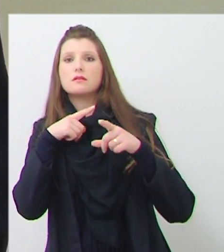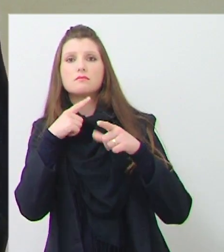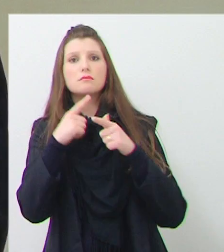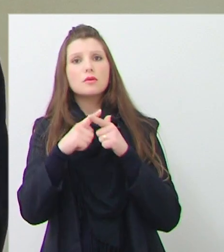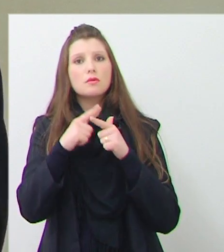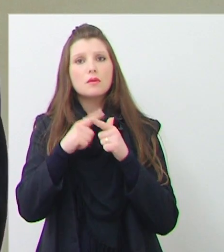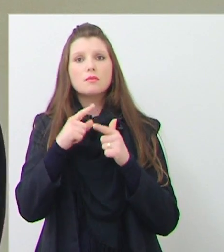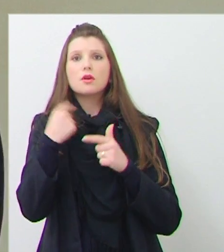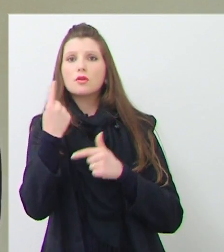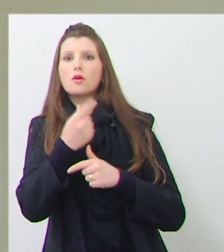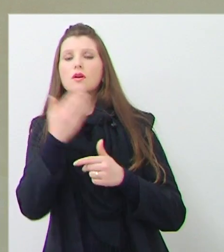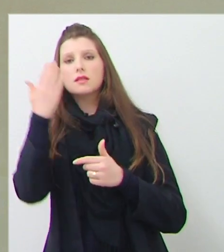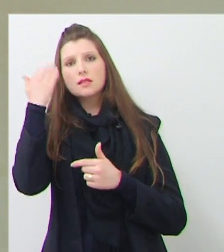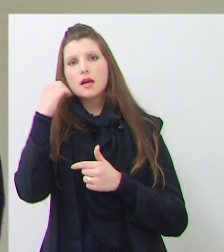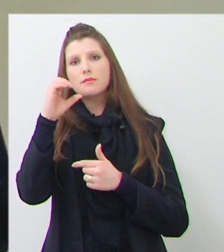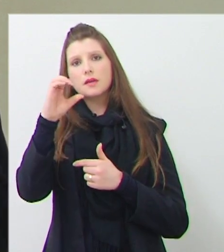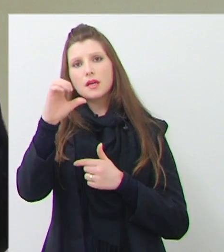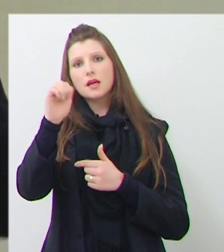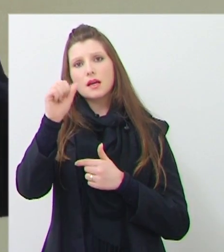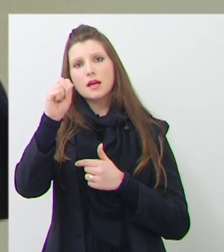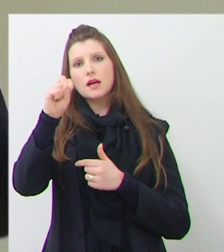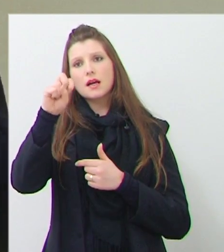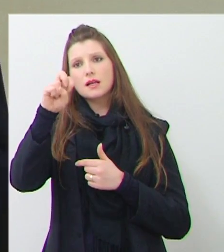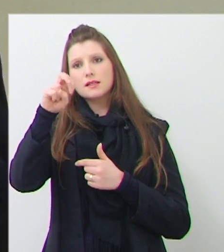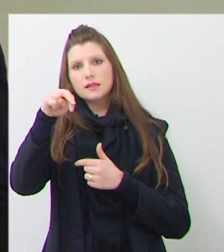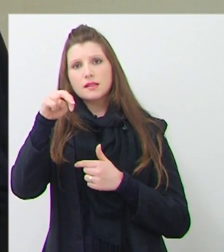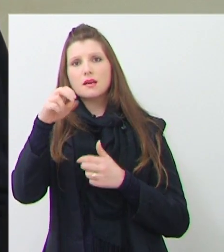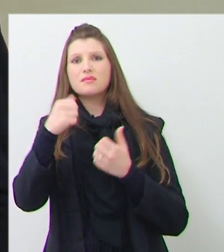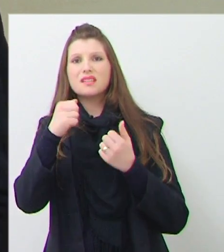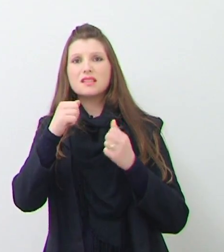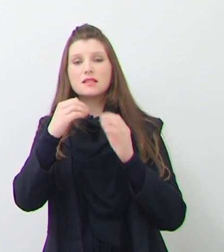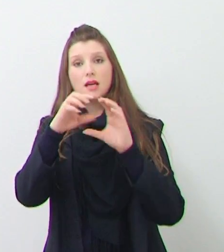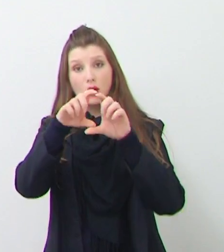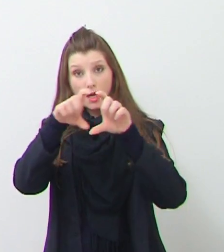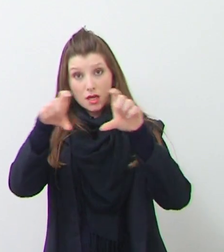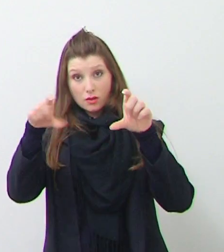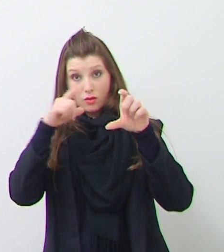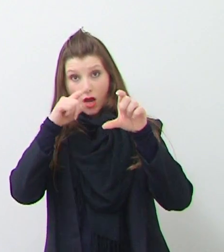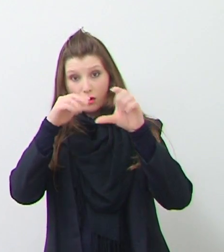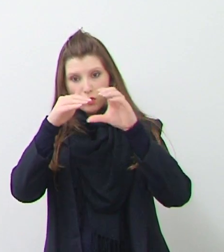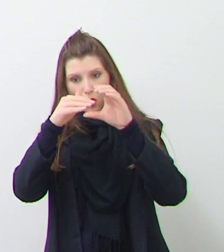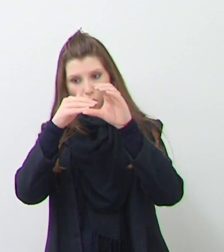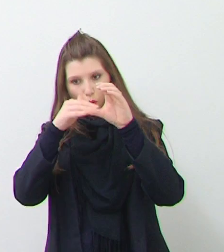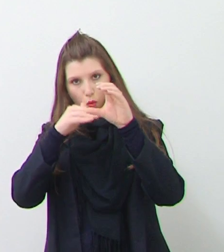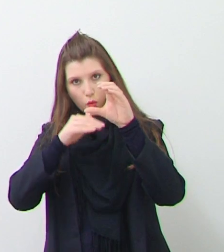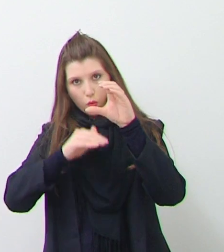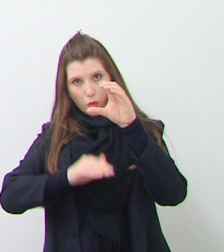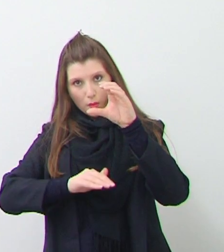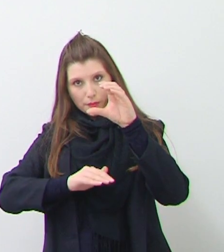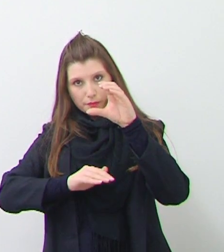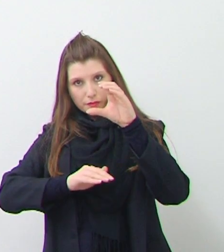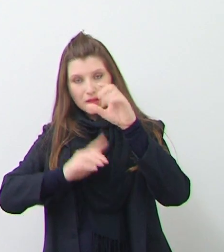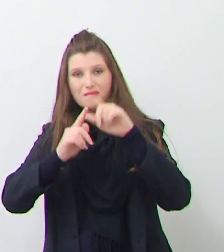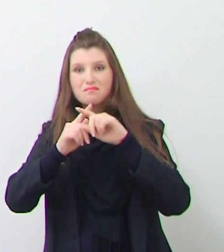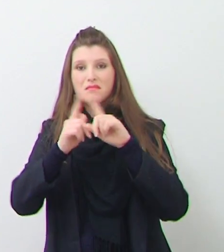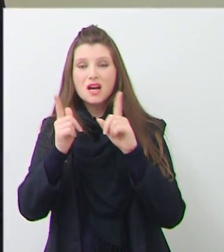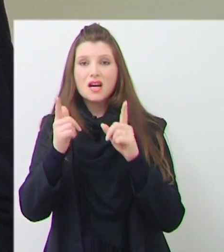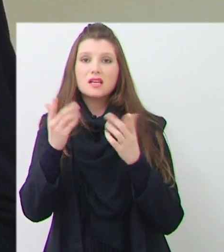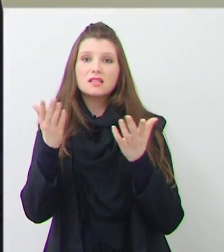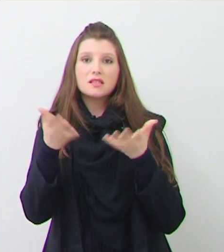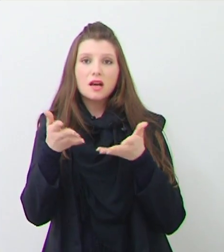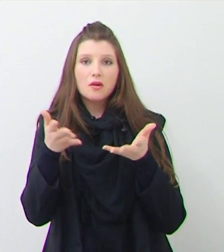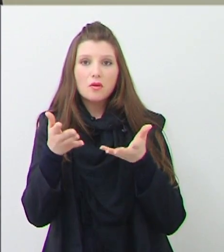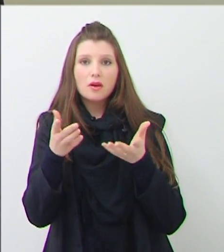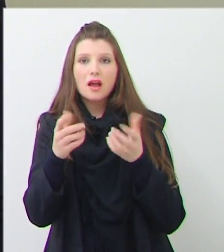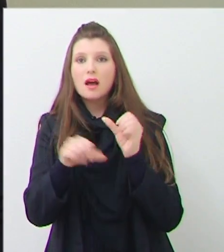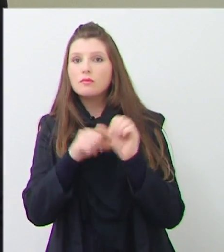Soubemos que a Casan tinha que rebaixar o cano d'água, isso não houve, essa demora. Mas houve-se uma decisão agora de não rebaixar o